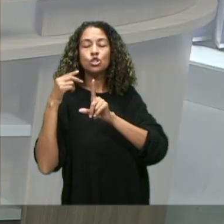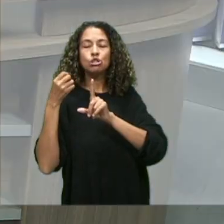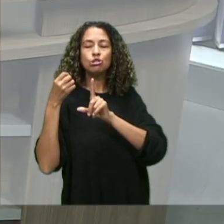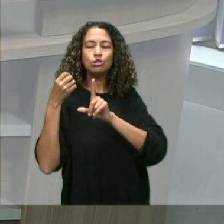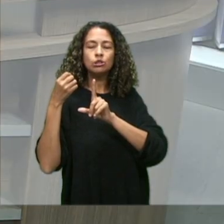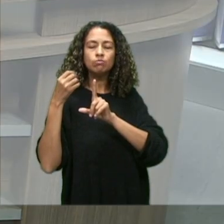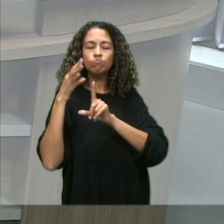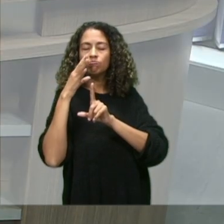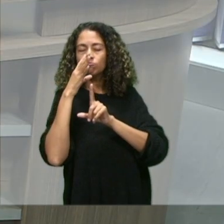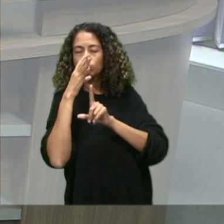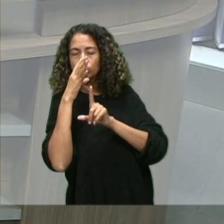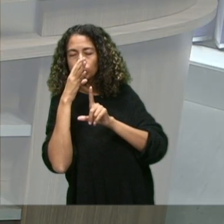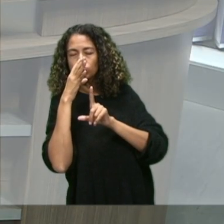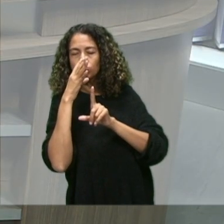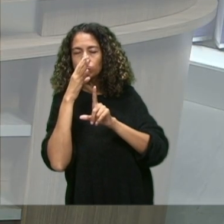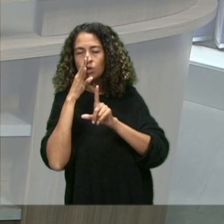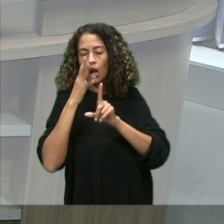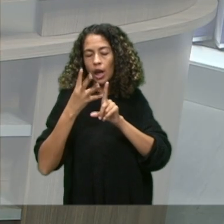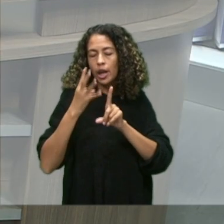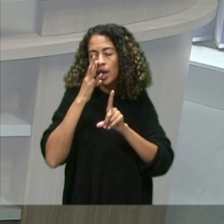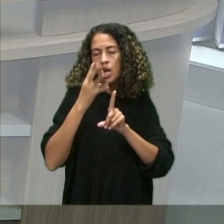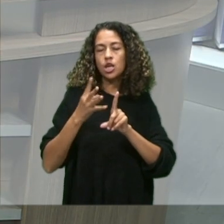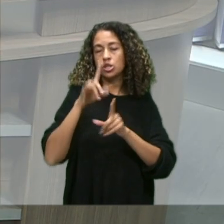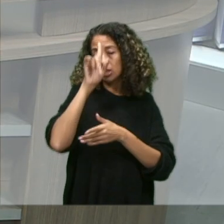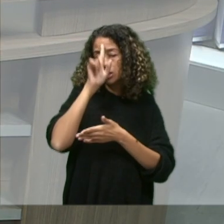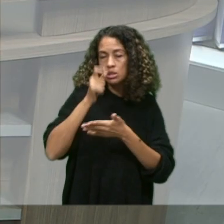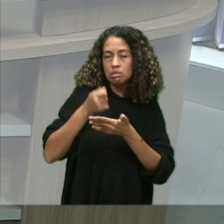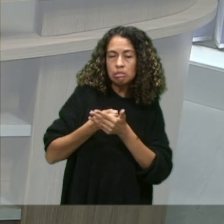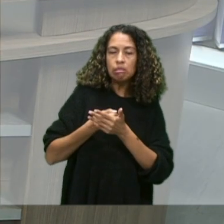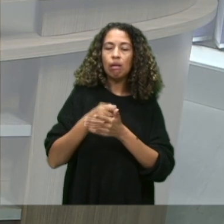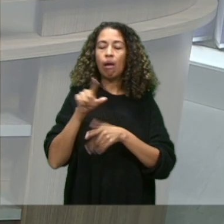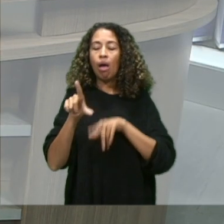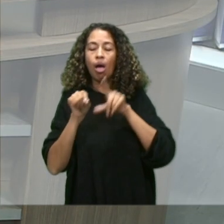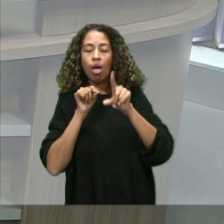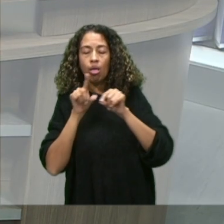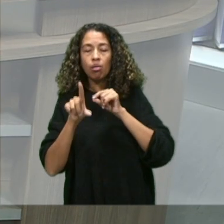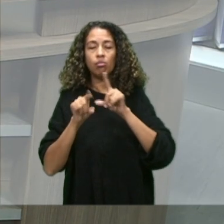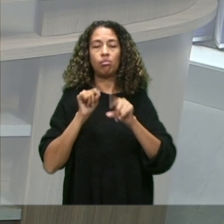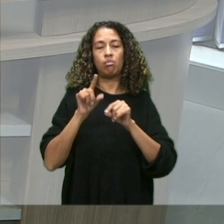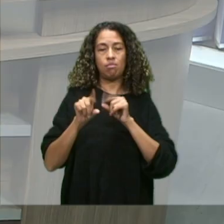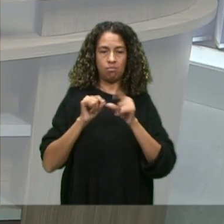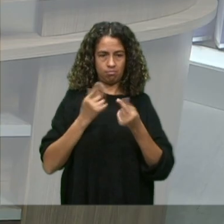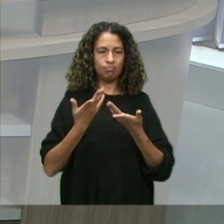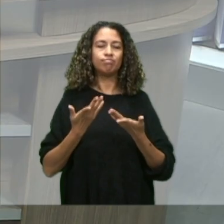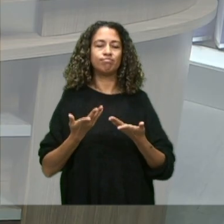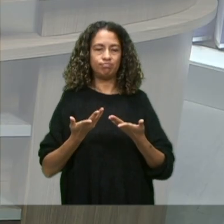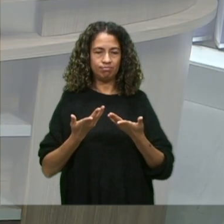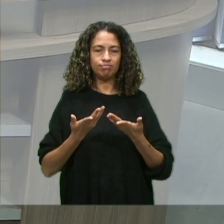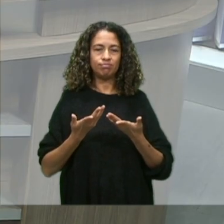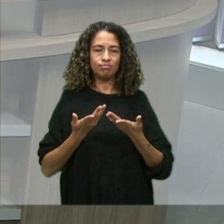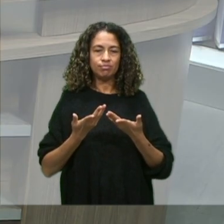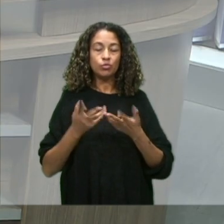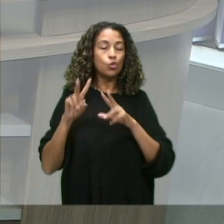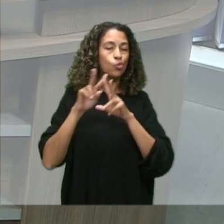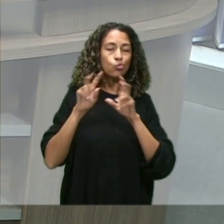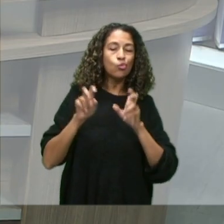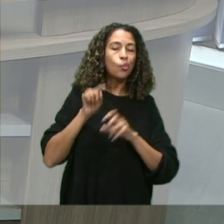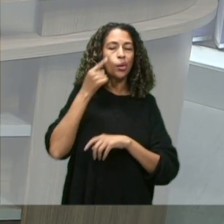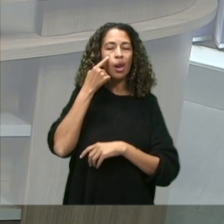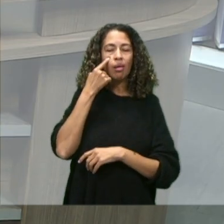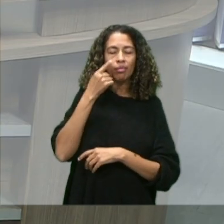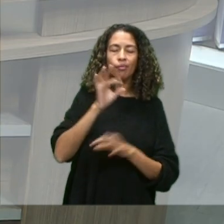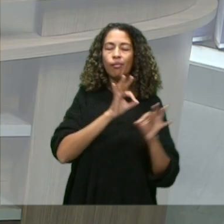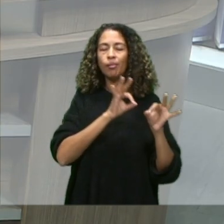critério, né, para tomada de decisão, de escolha, de crítica, né, a respeito do que ela está